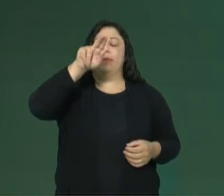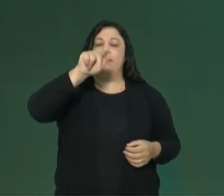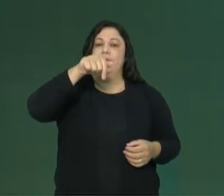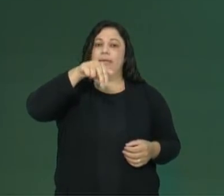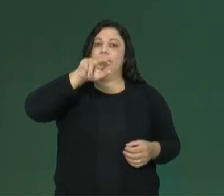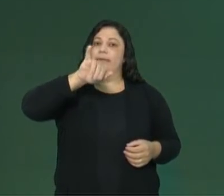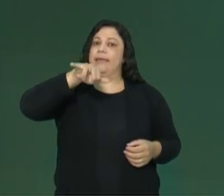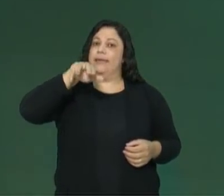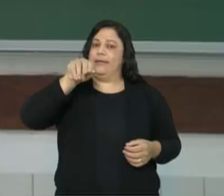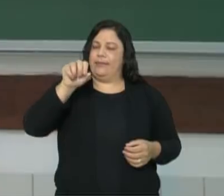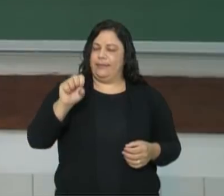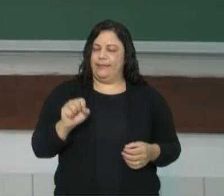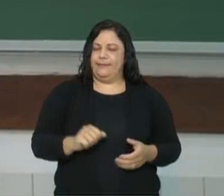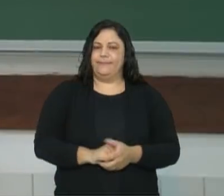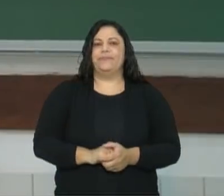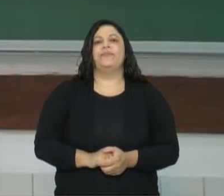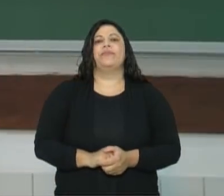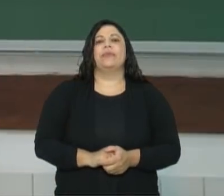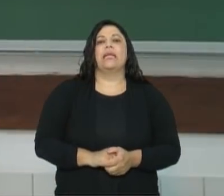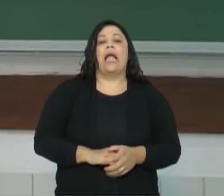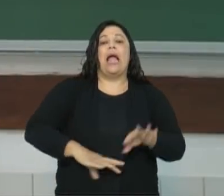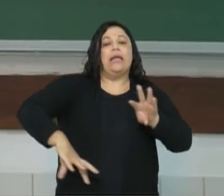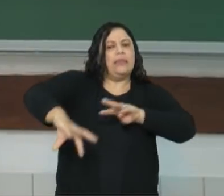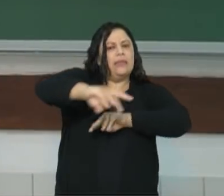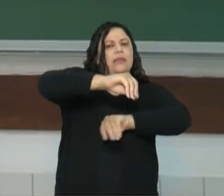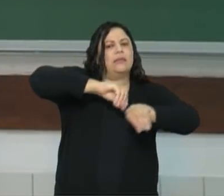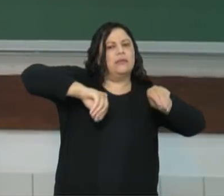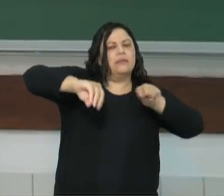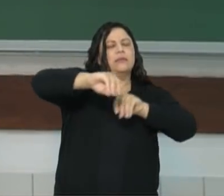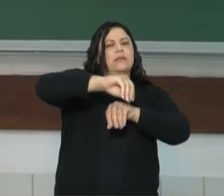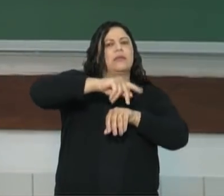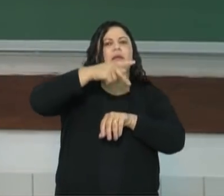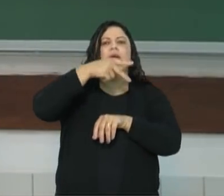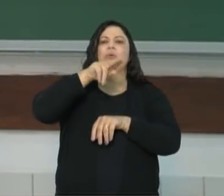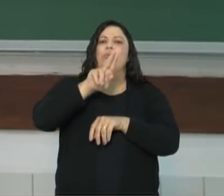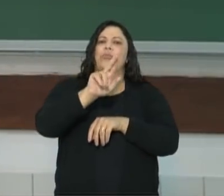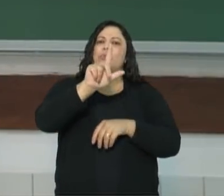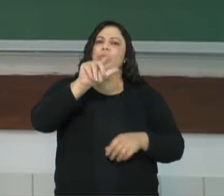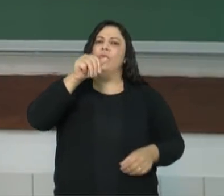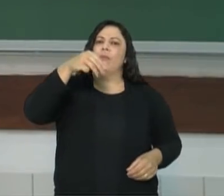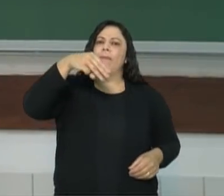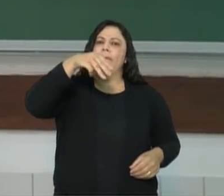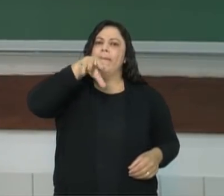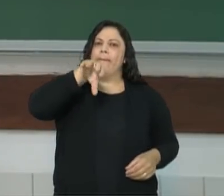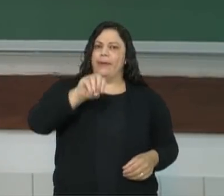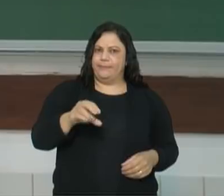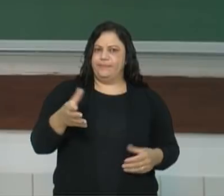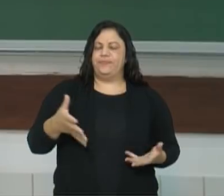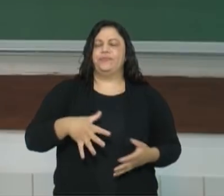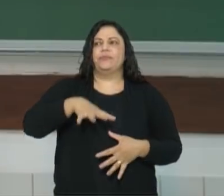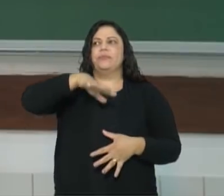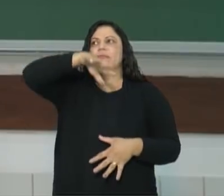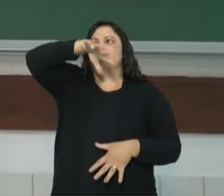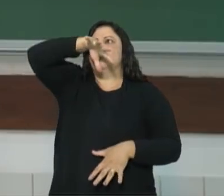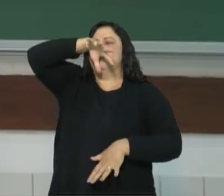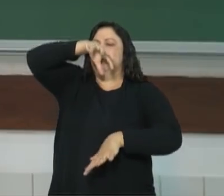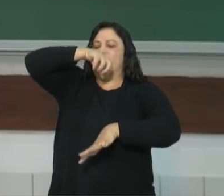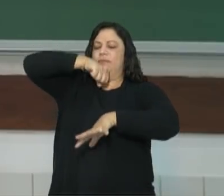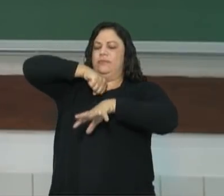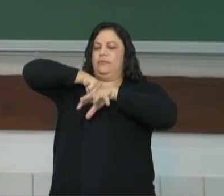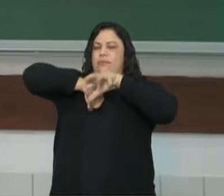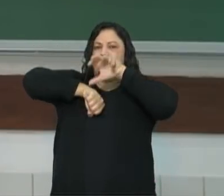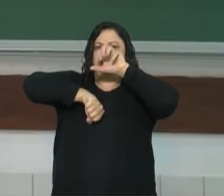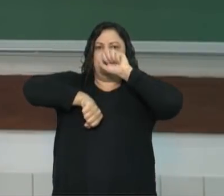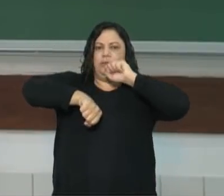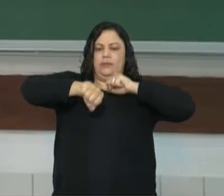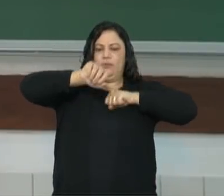são pulmões muito primitivos. São uma cavidade no corpo do animal, onde o ar entra e é ali que ocorre a troca